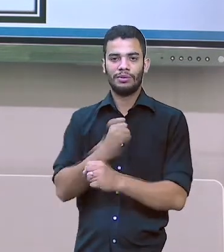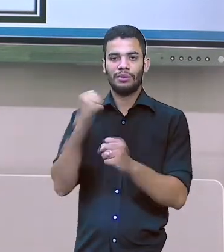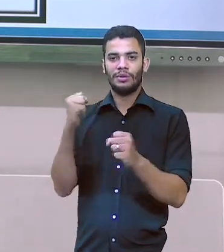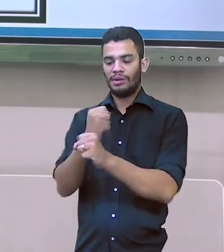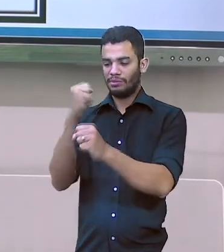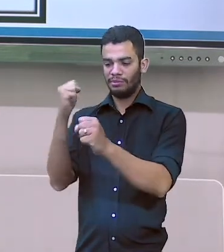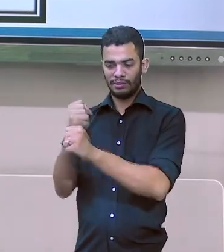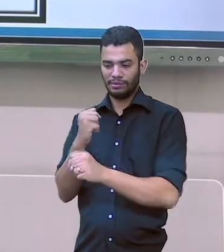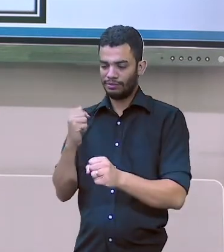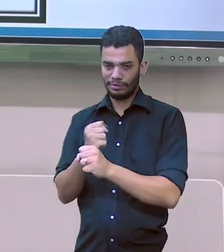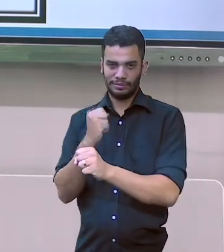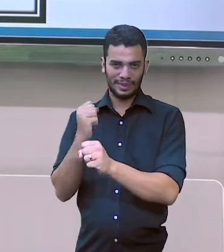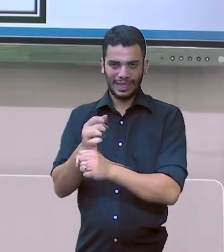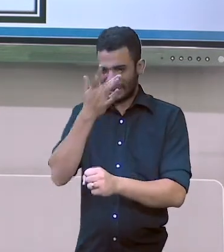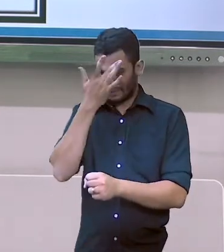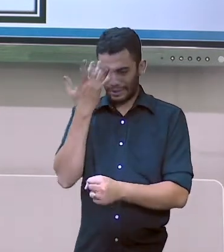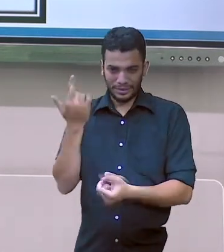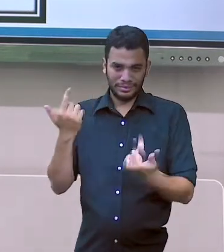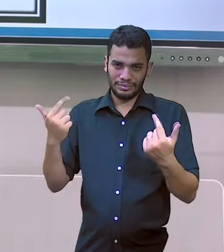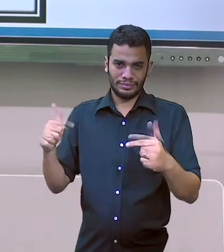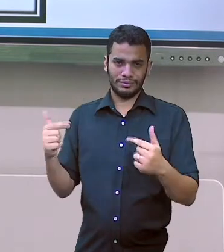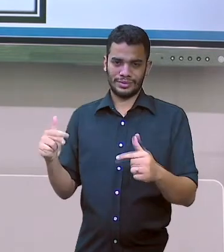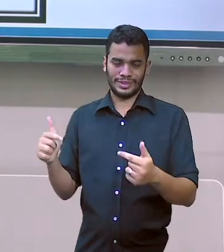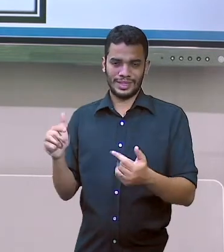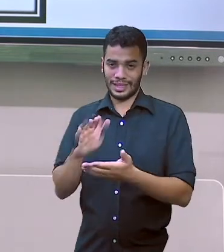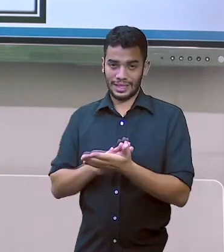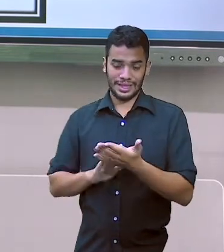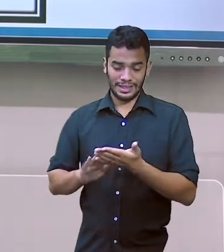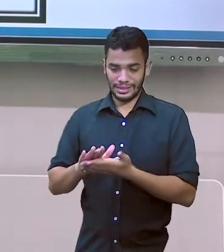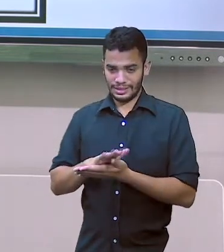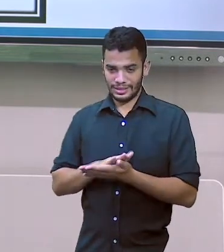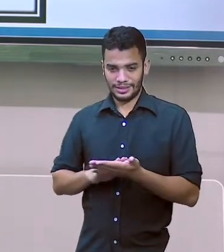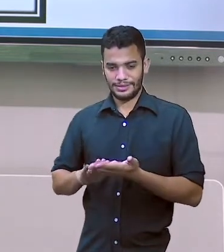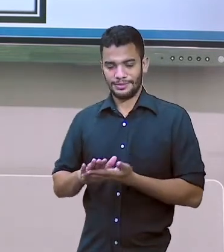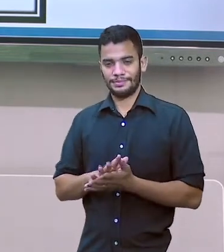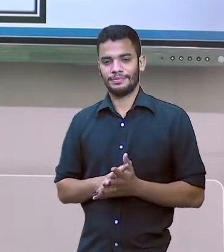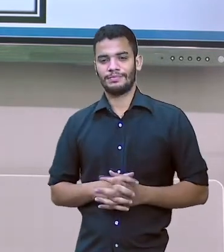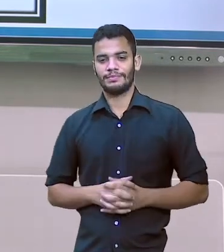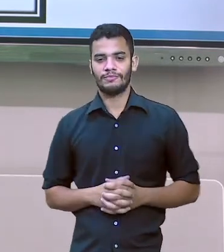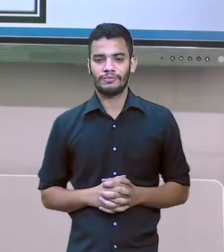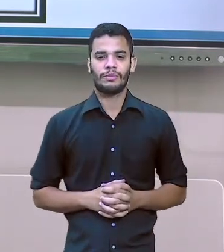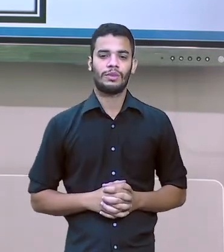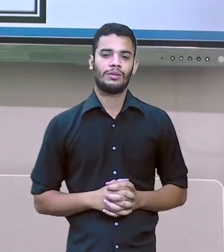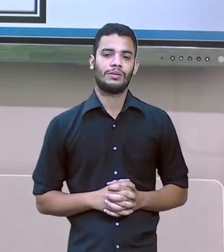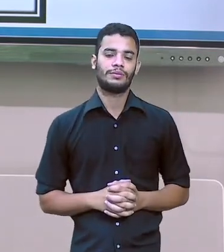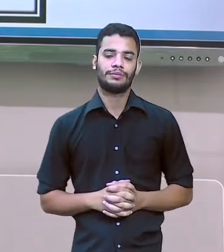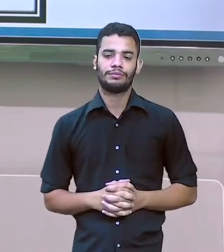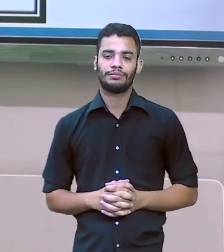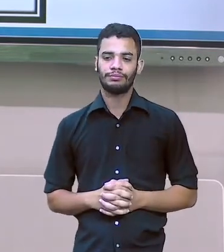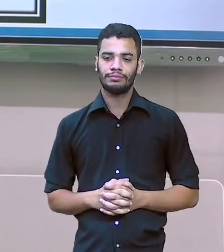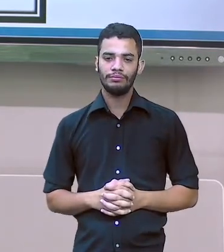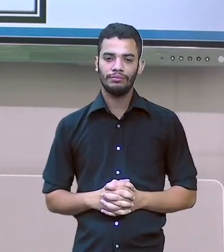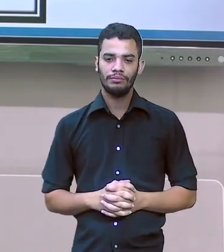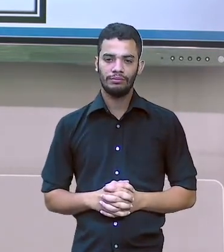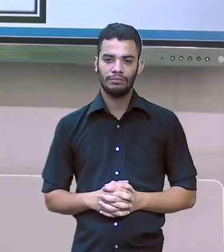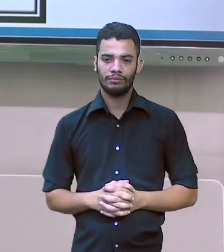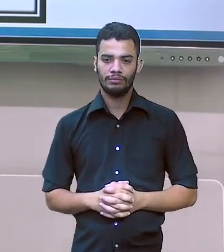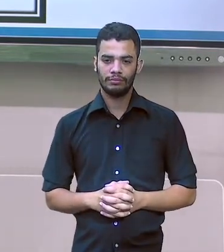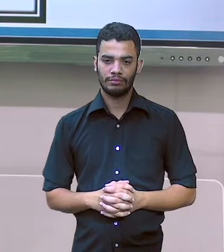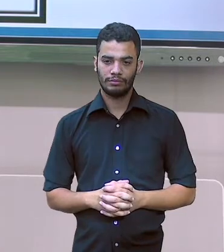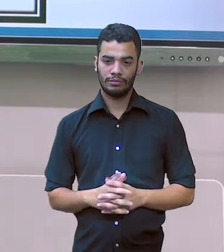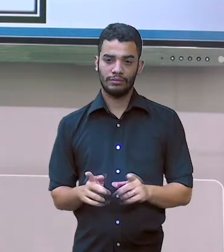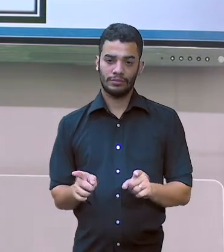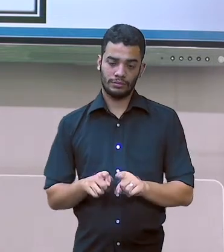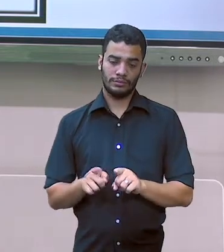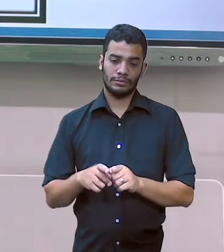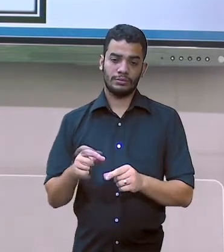assim, e investir nesses programas. E a campanha paulista em